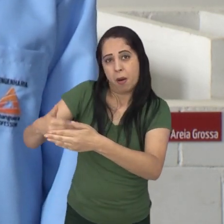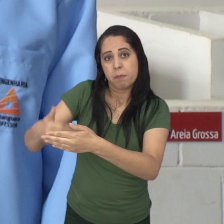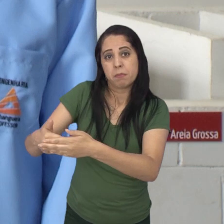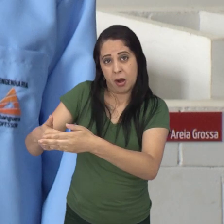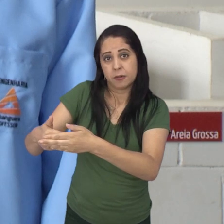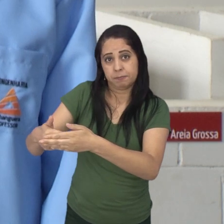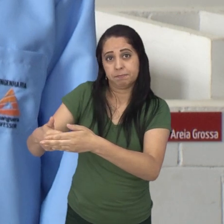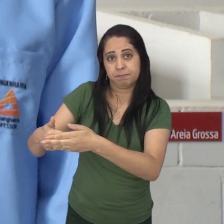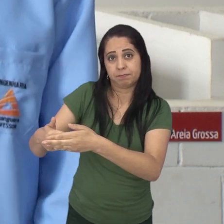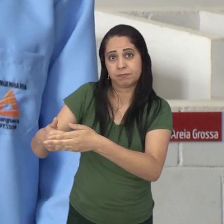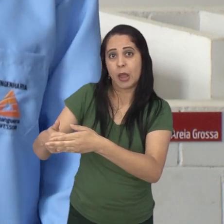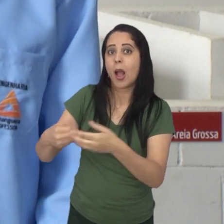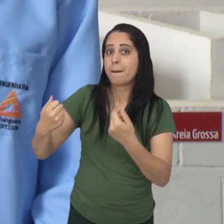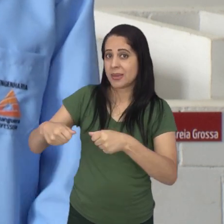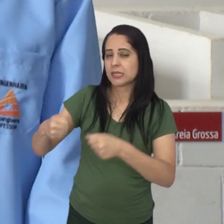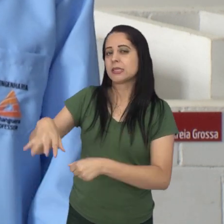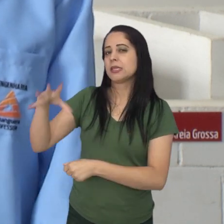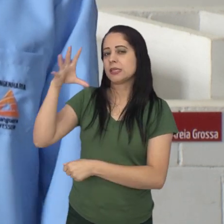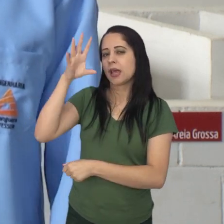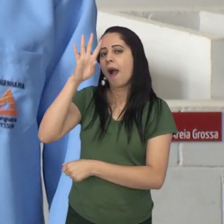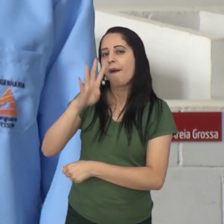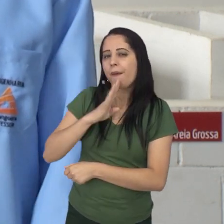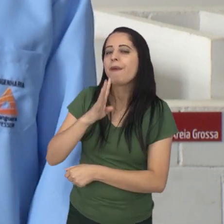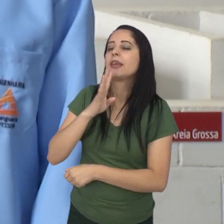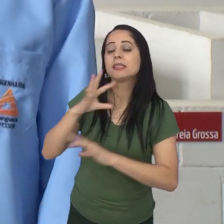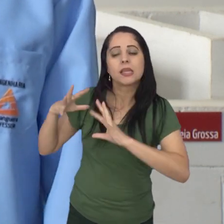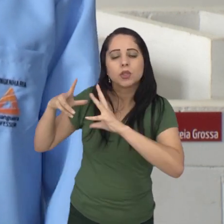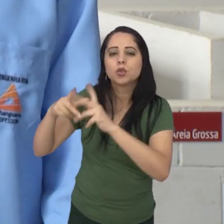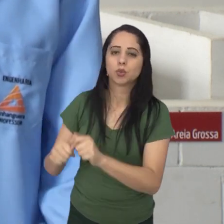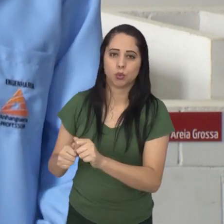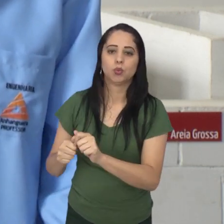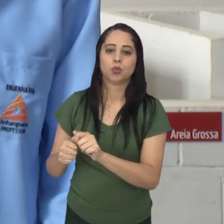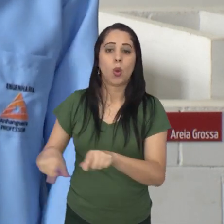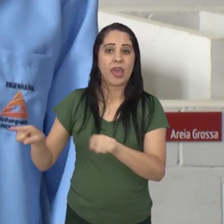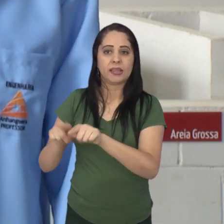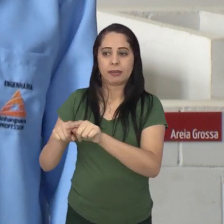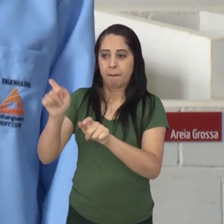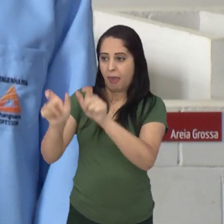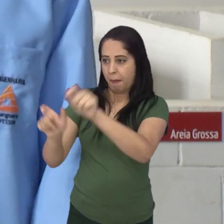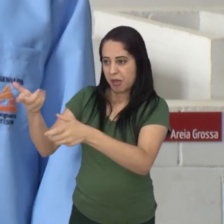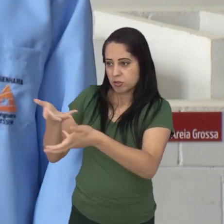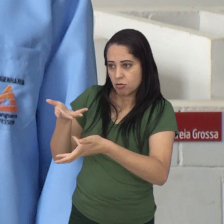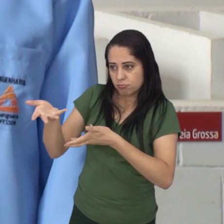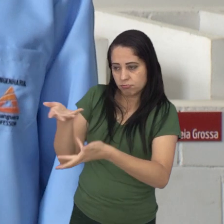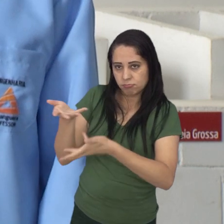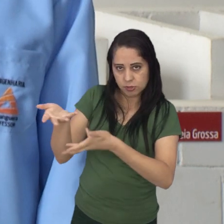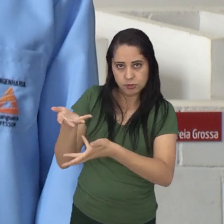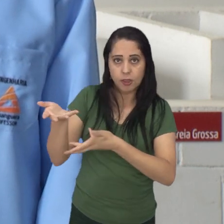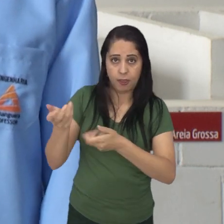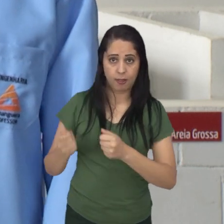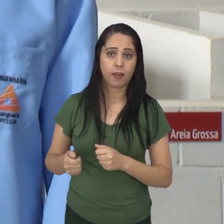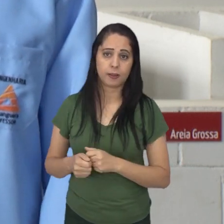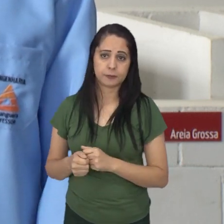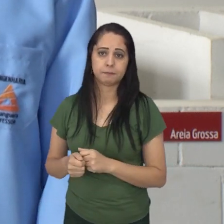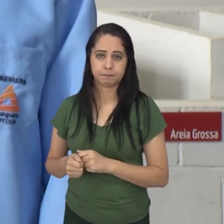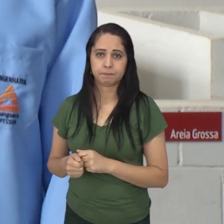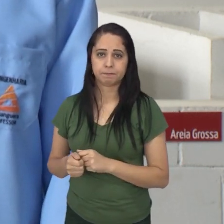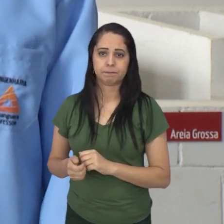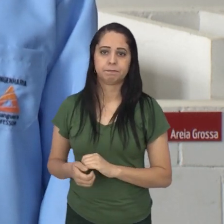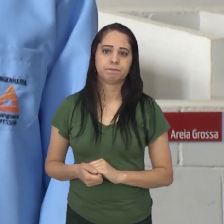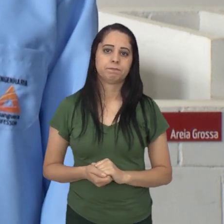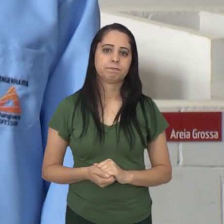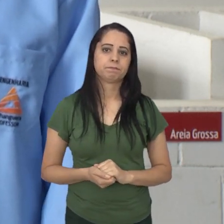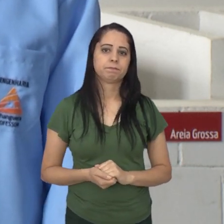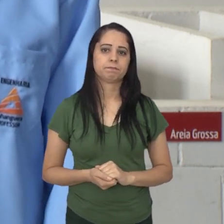passo a passo que o engenheiro precisa mesmo conhecer, gestão de pessoas, para que ele possa